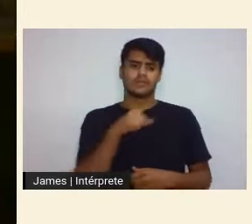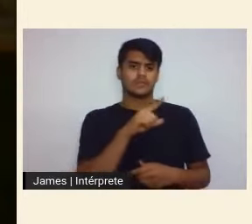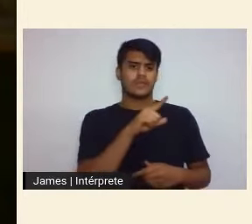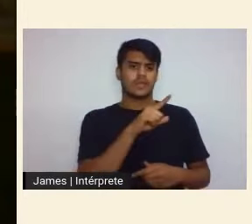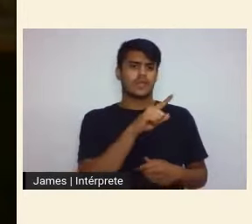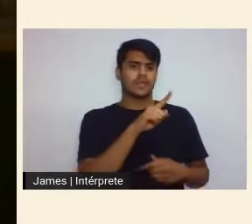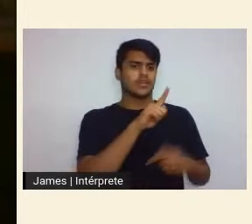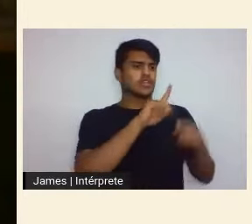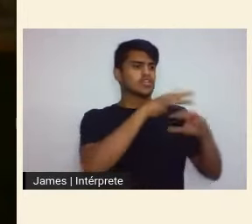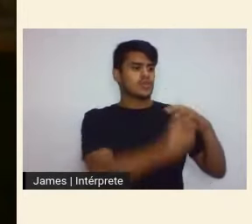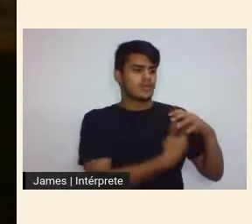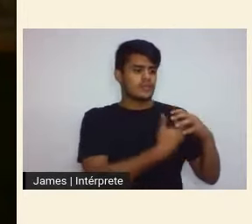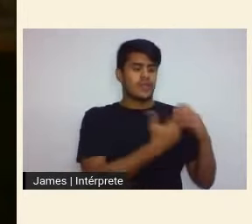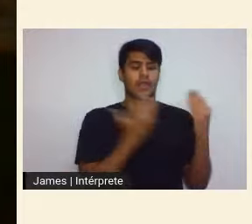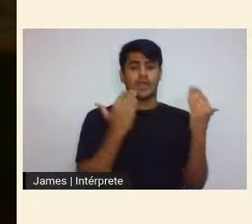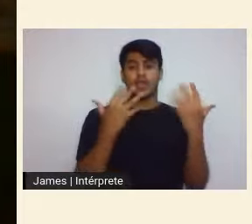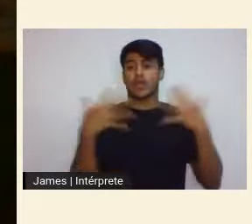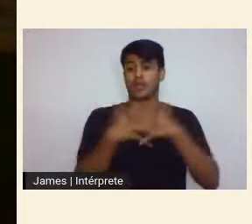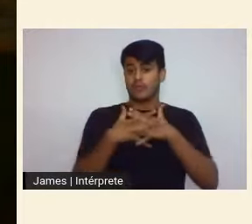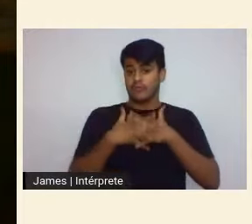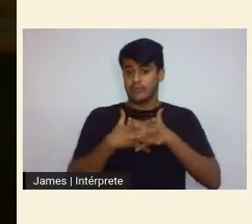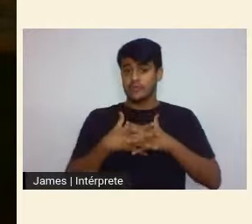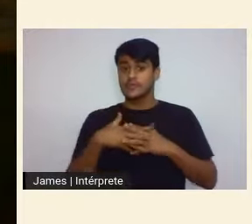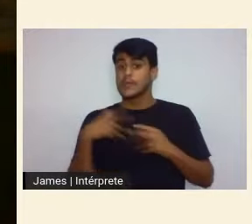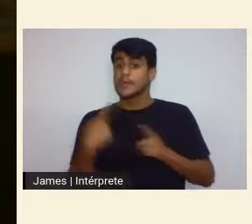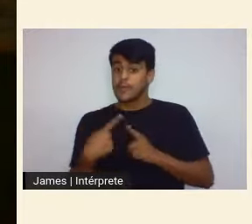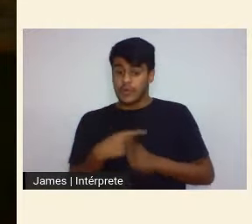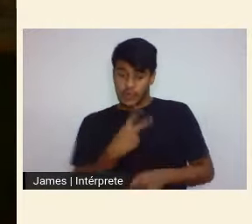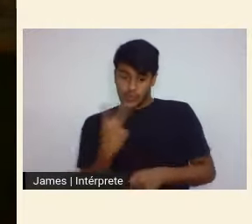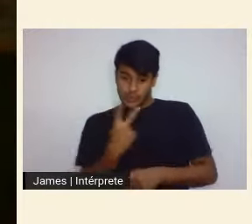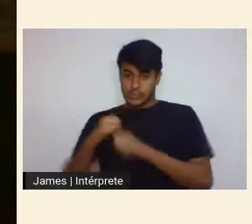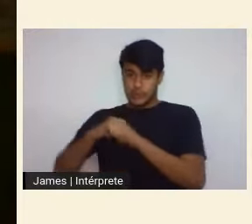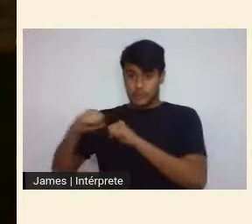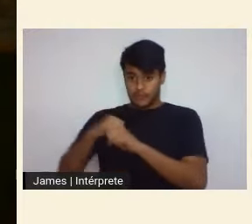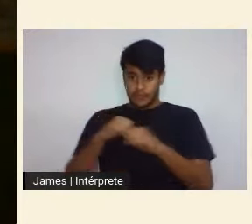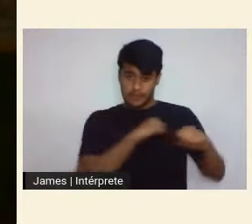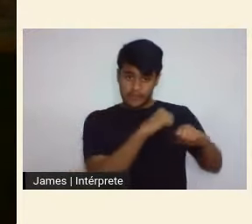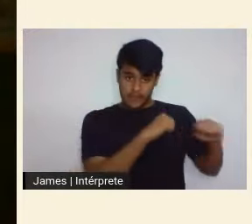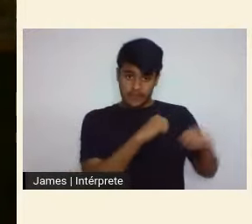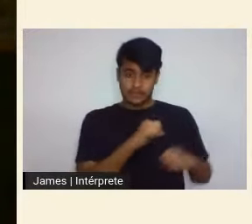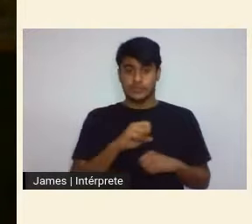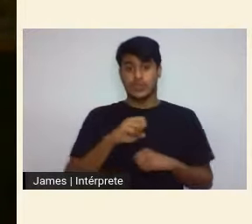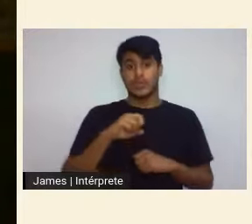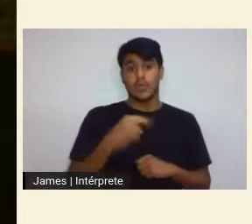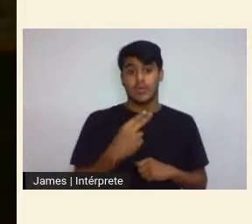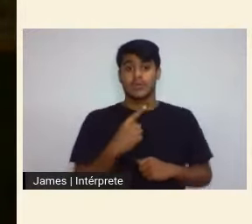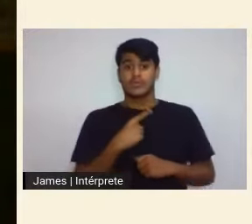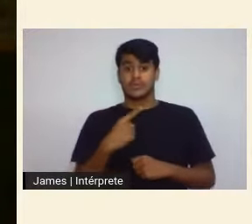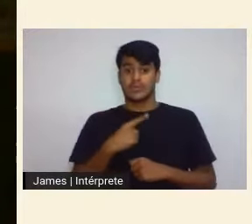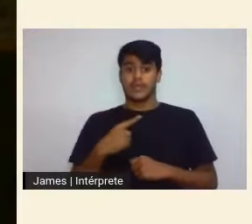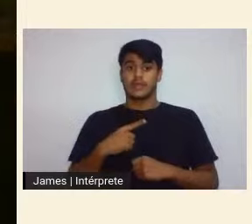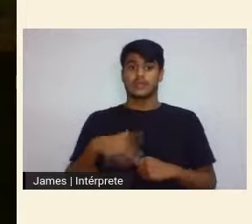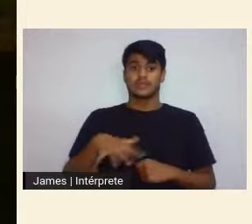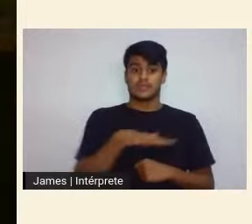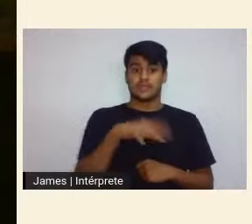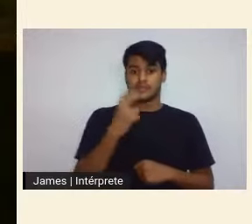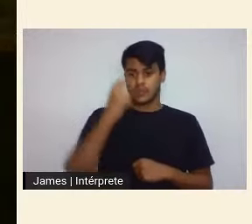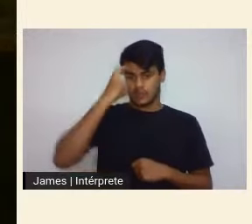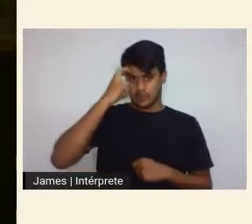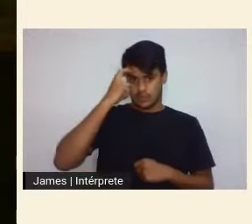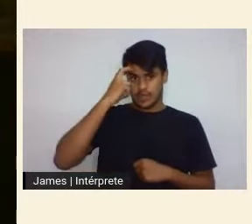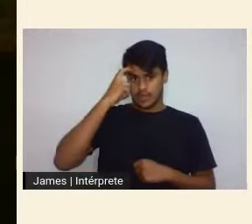desses manifestos, pois esses movimentos ou encontravam adequado espaço cultural em ambientes